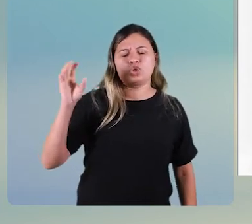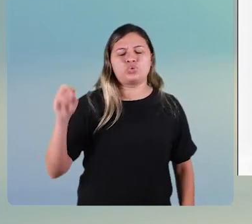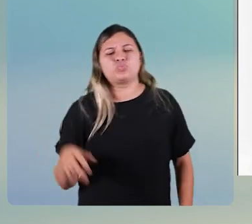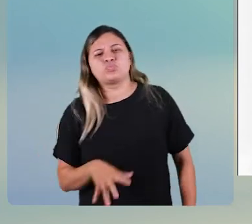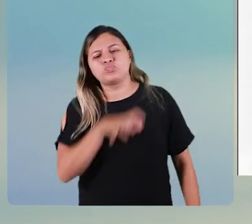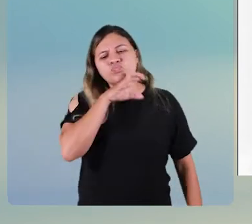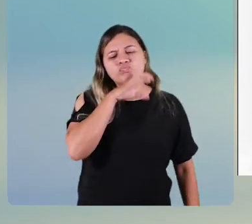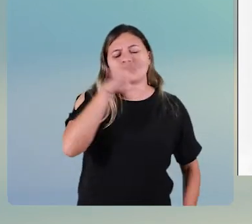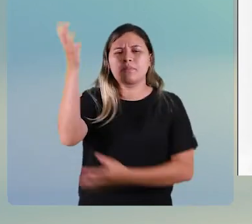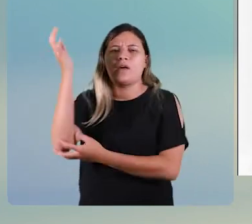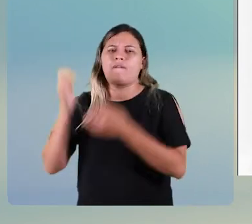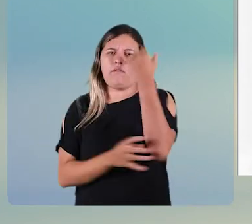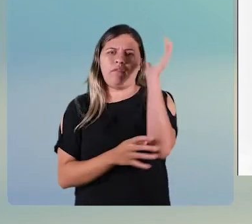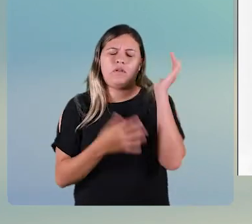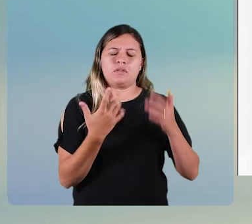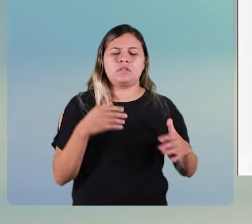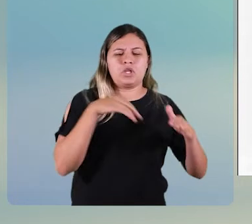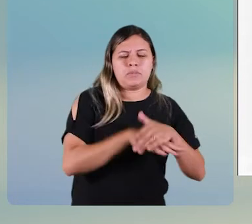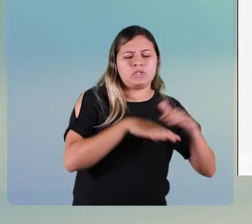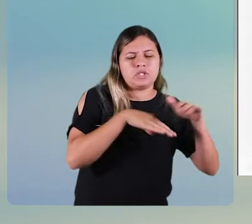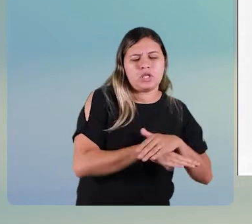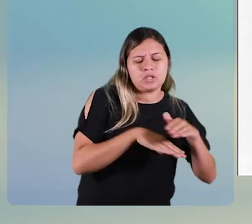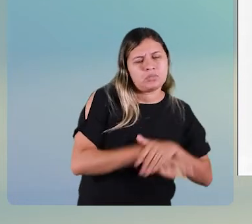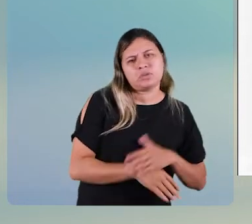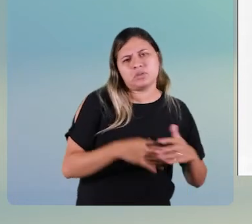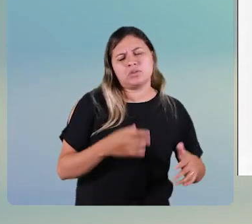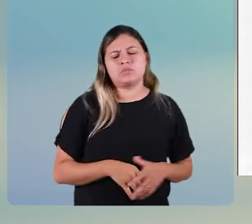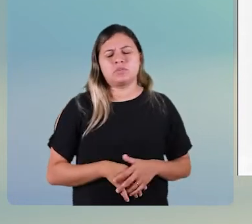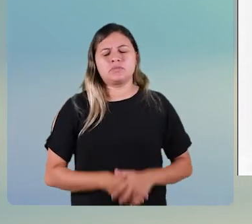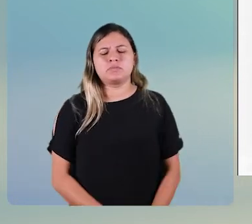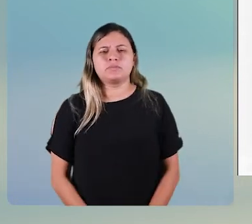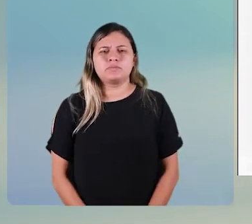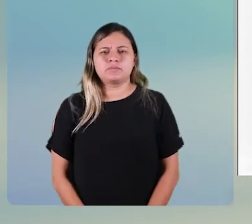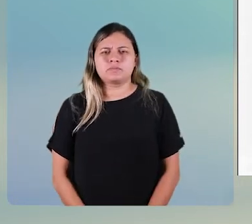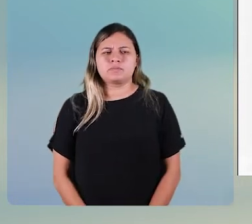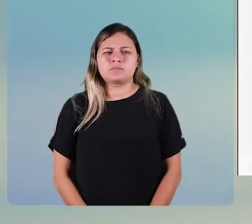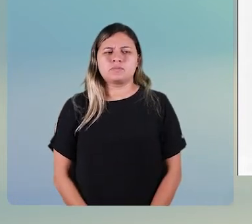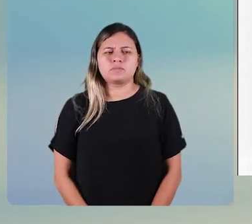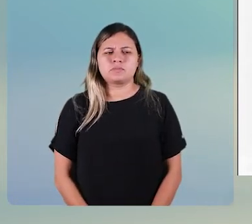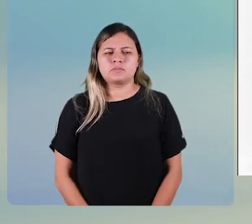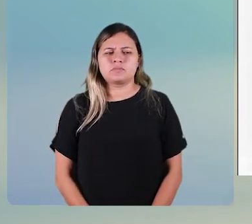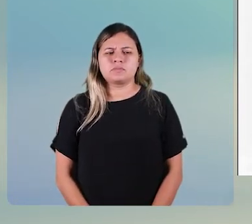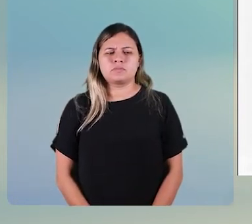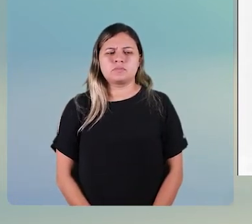atmosfera, ele foi aprisionado, capturado, armazenado e é o chamado biogás, certo?